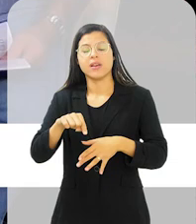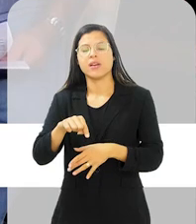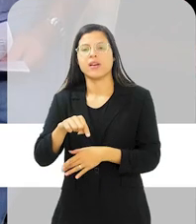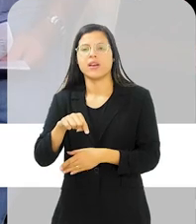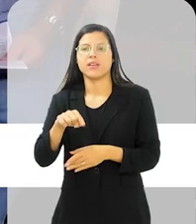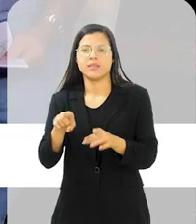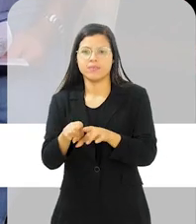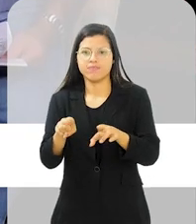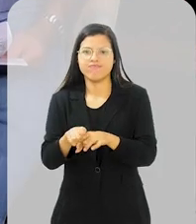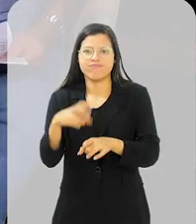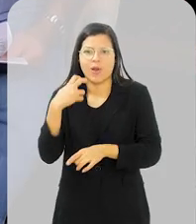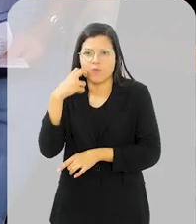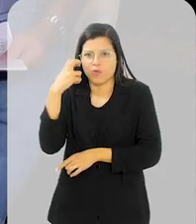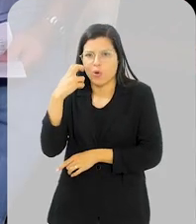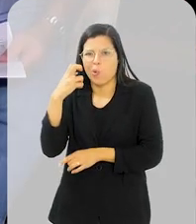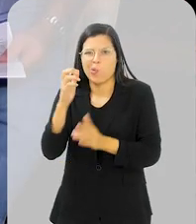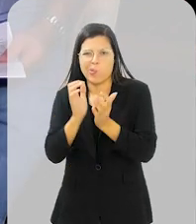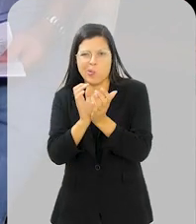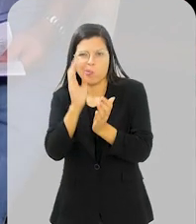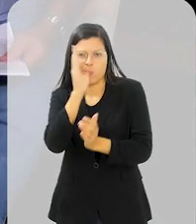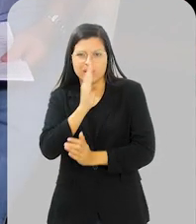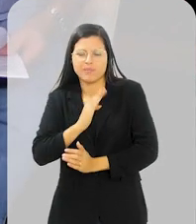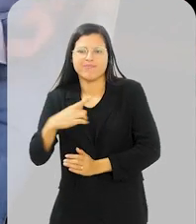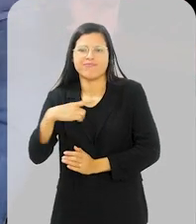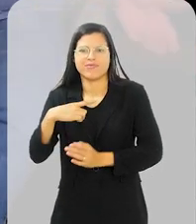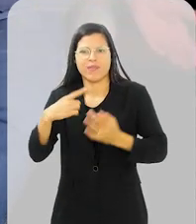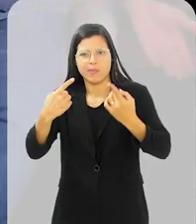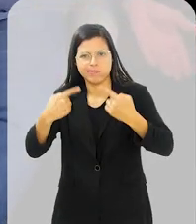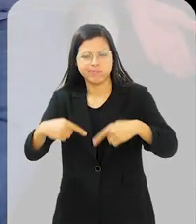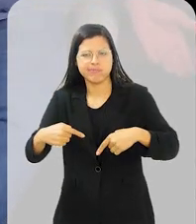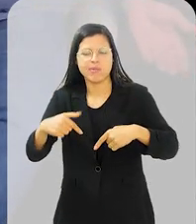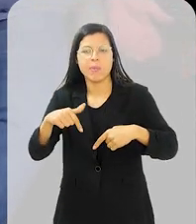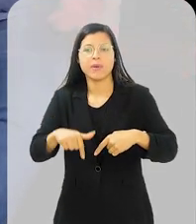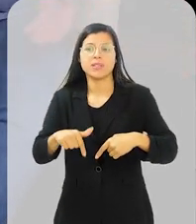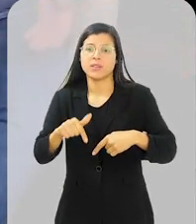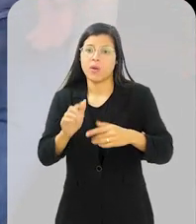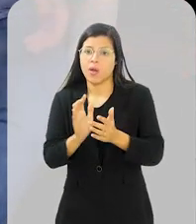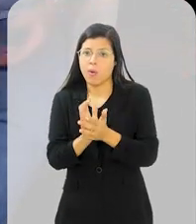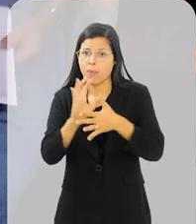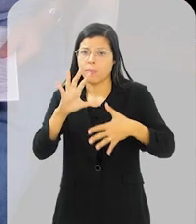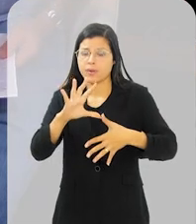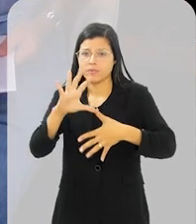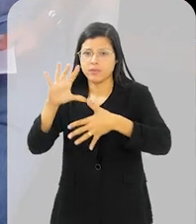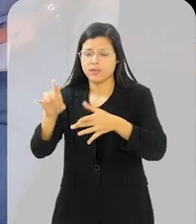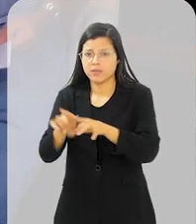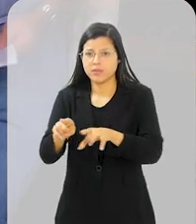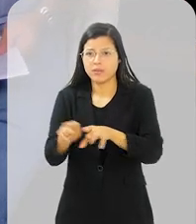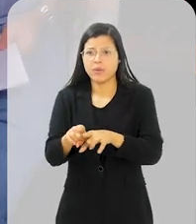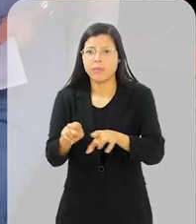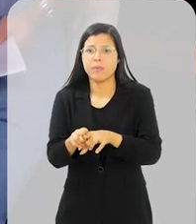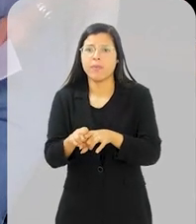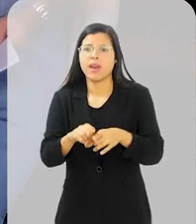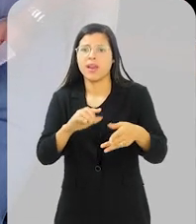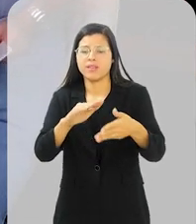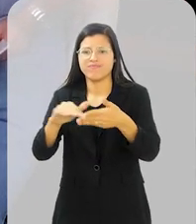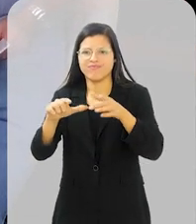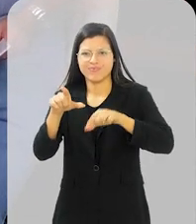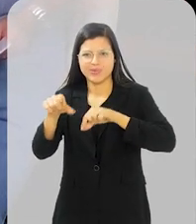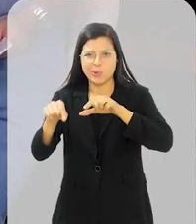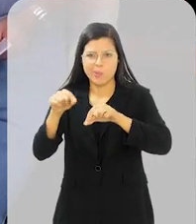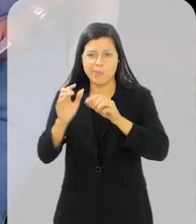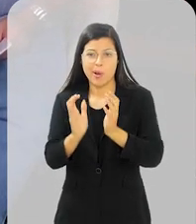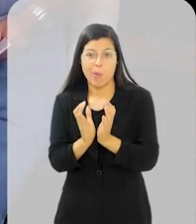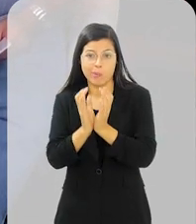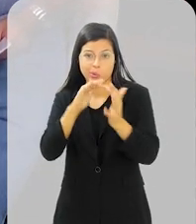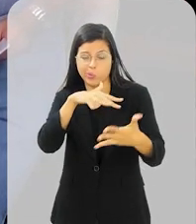brasileira na participação que teve na competição. Era a Copa América e também nas eliminatórias para a Copa do Mundo.